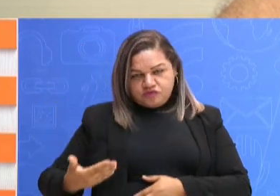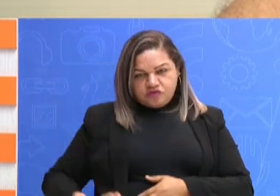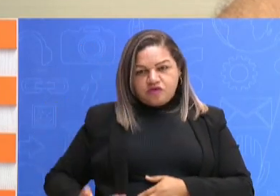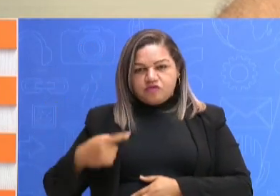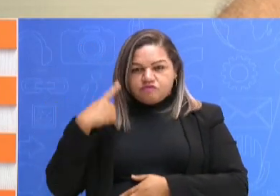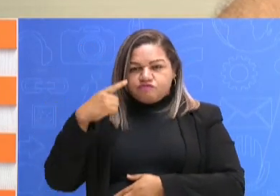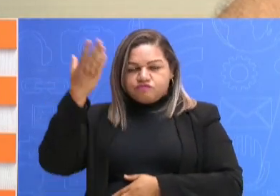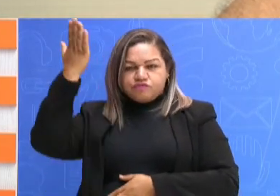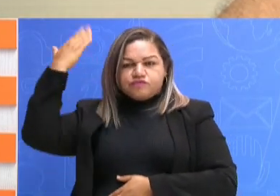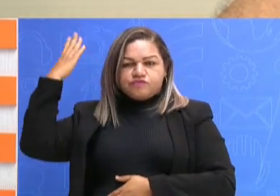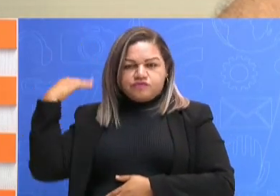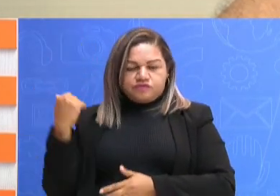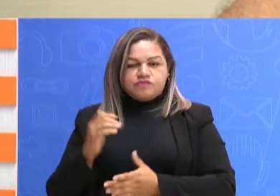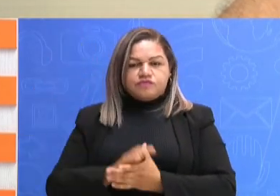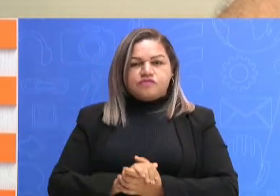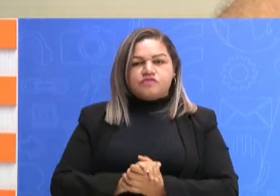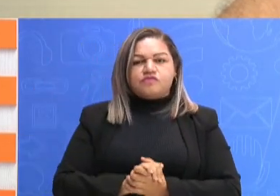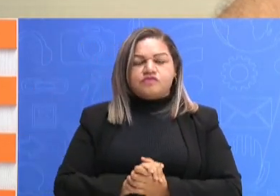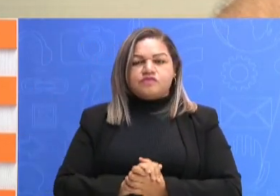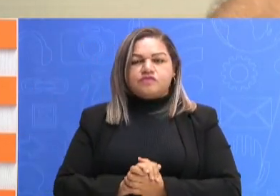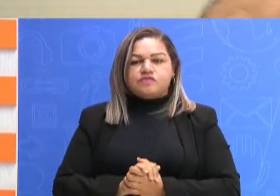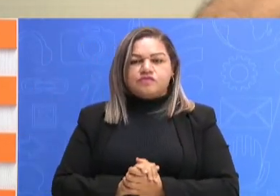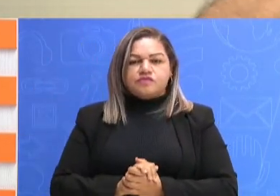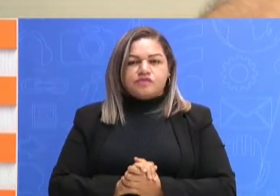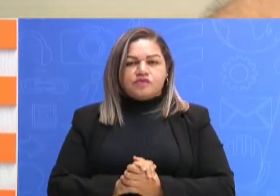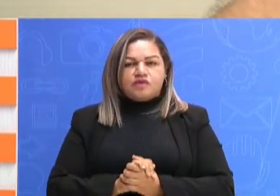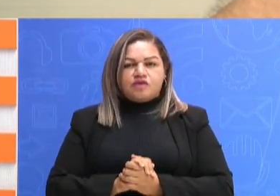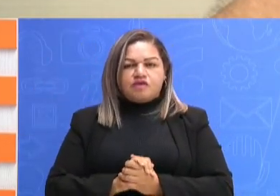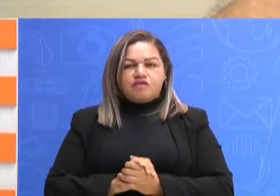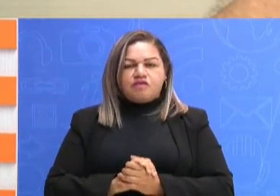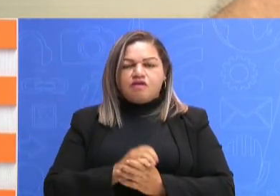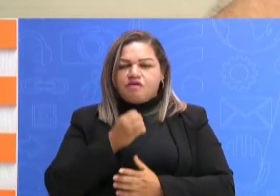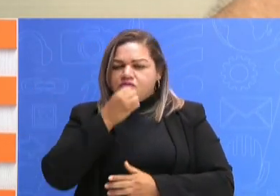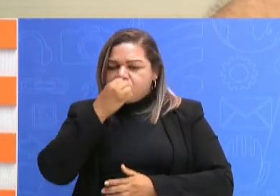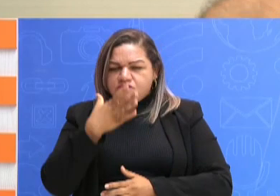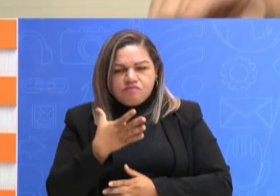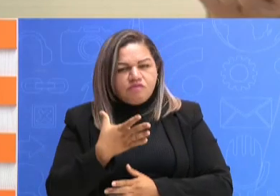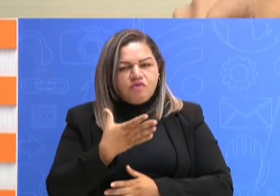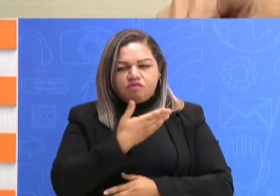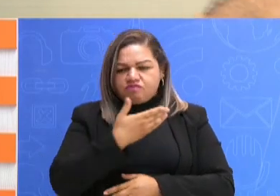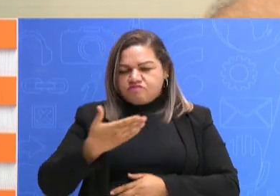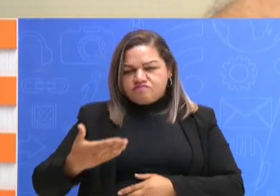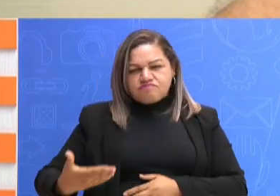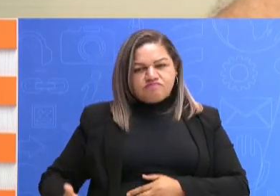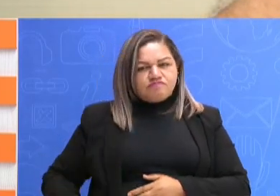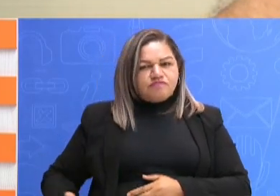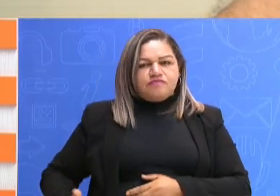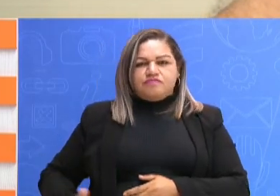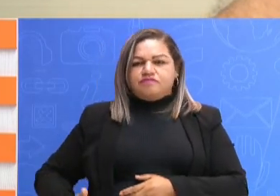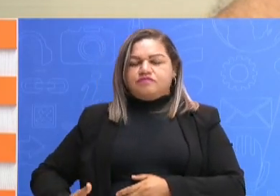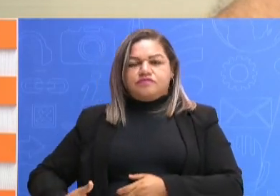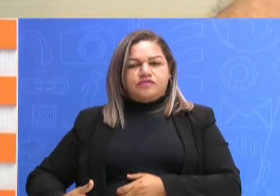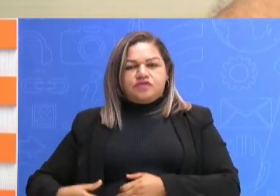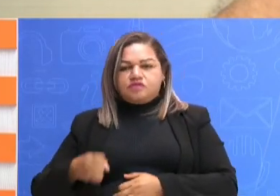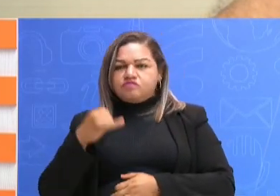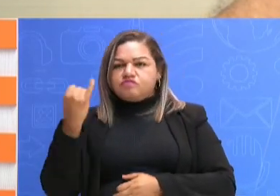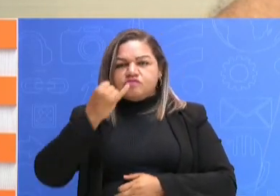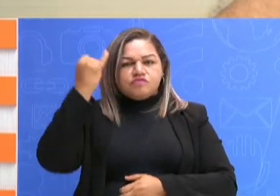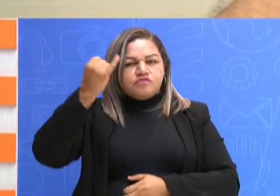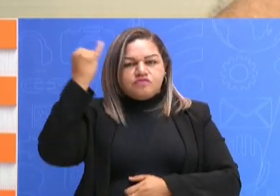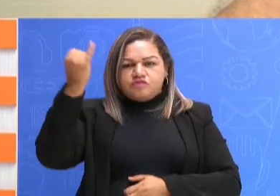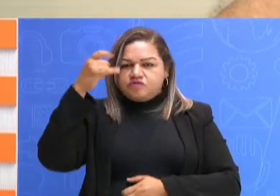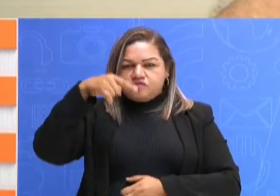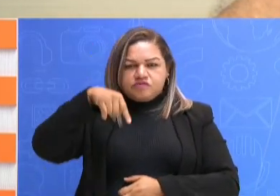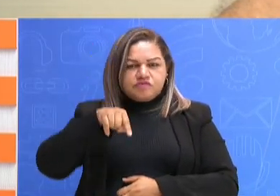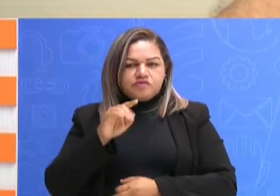federal, José Reinaldo Tavares, um grande governador para o estado do Maranhão, um grande governador para o